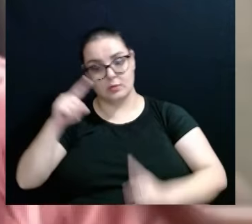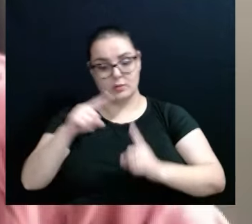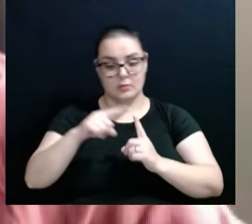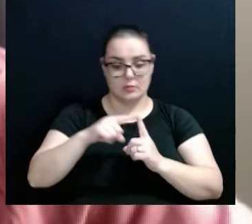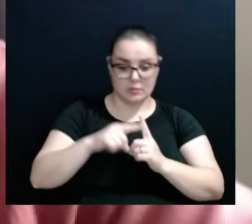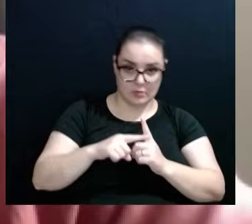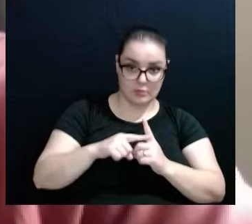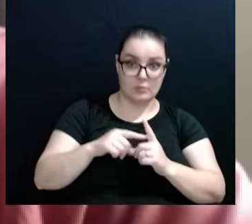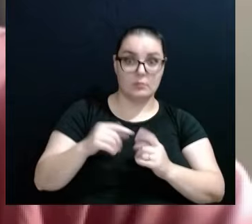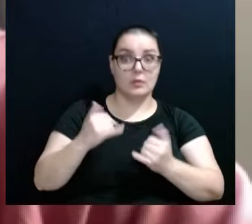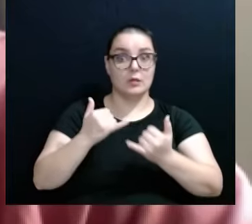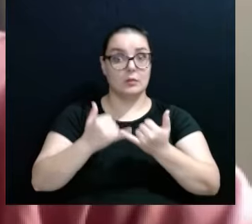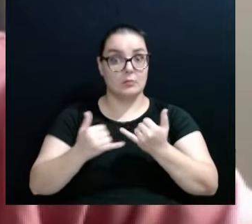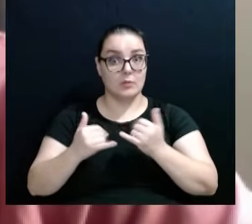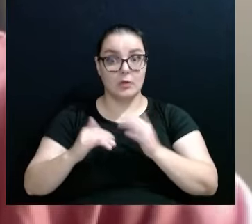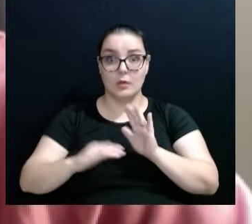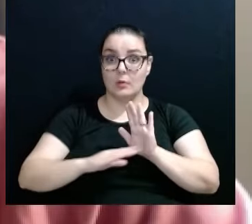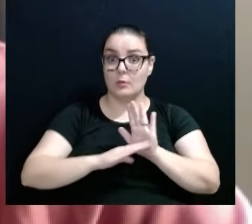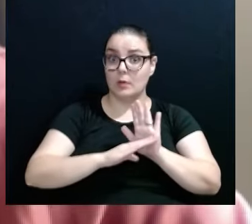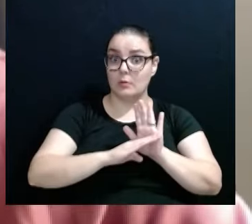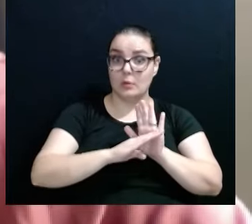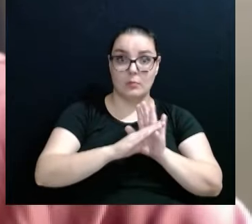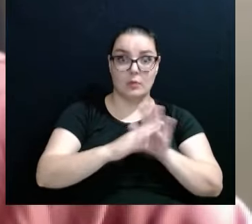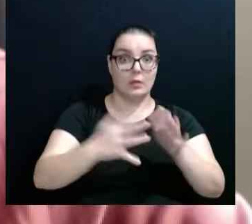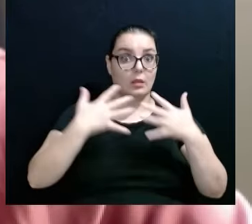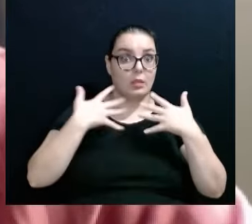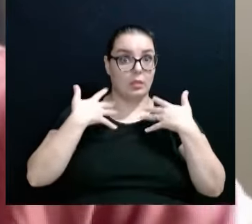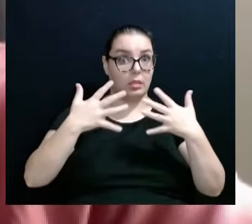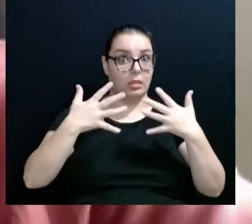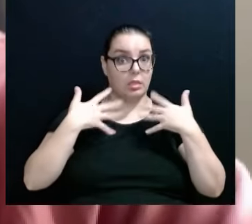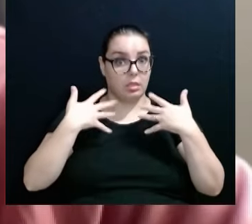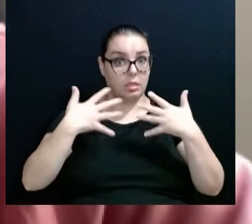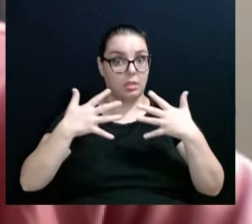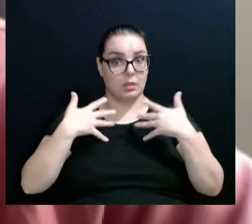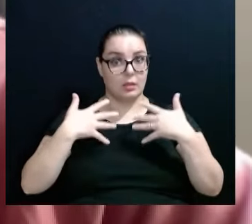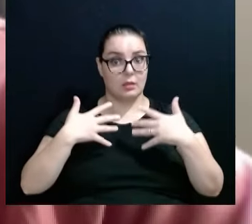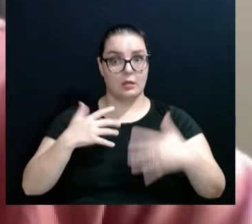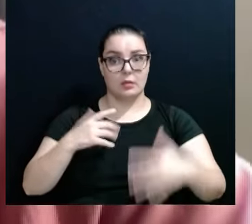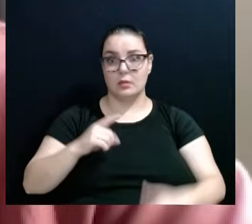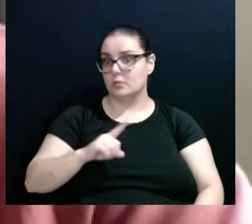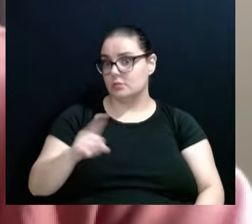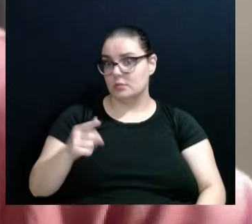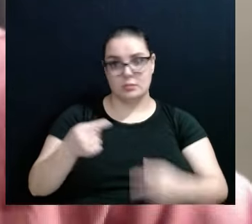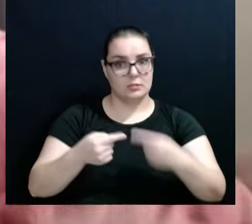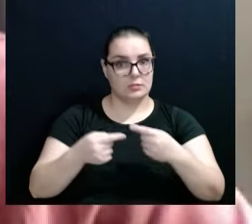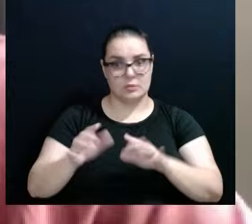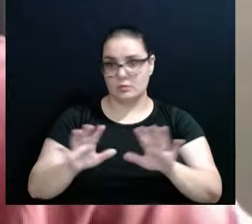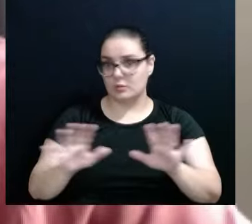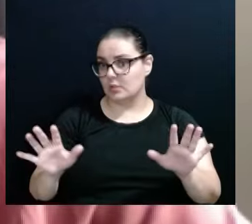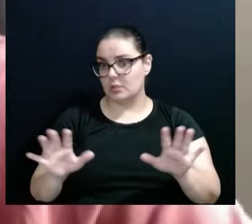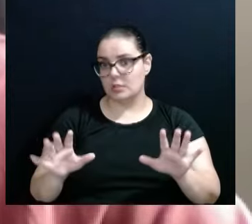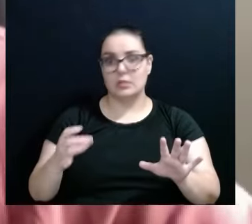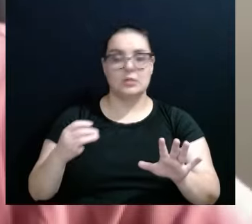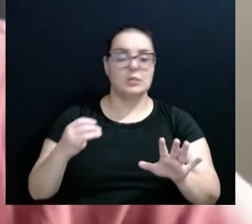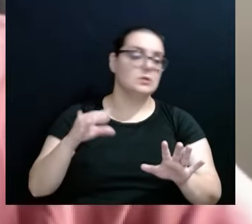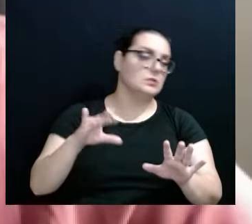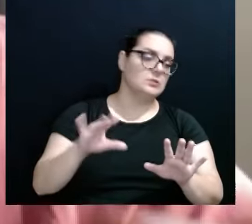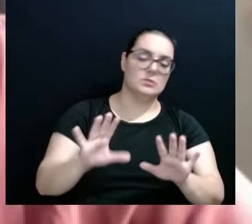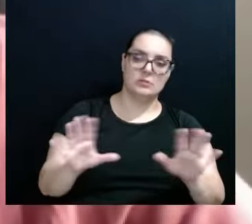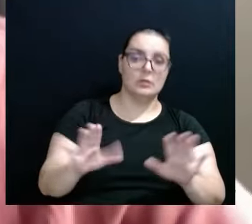de temperatura mais baixa, mas na média nós estamos indo para cima. A temperatura está. Isso já nem é uma